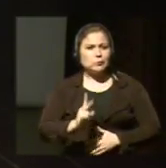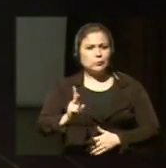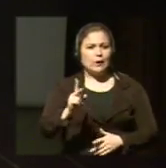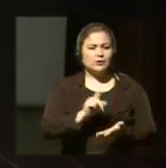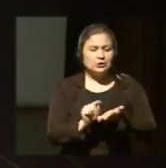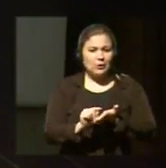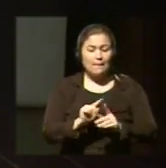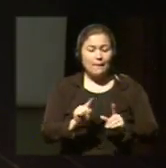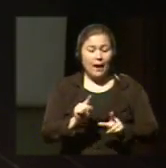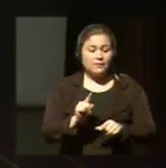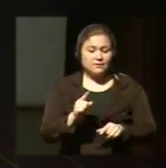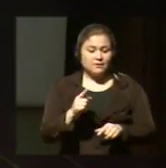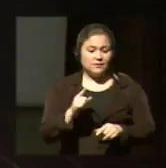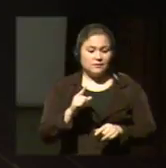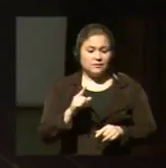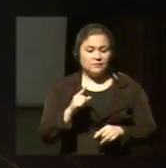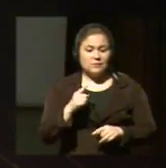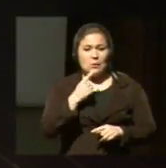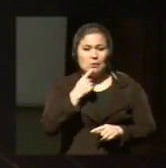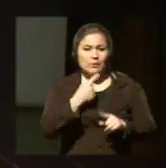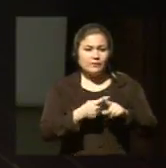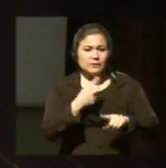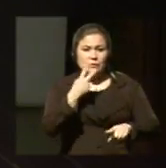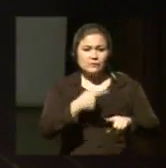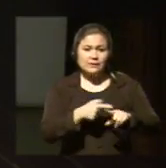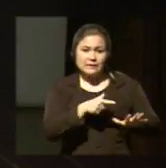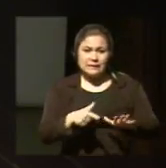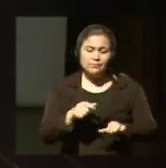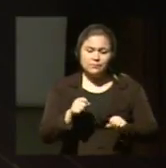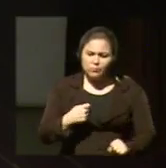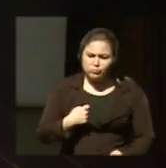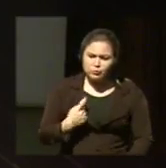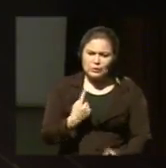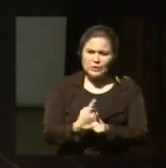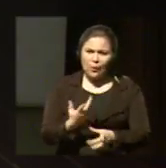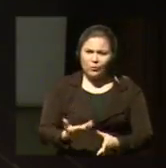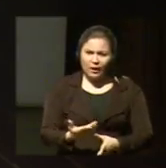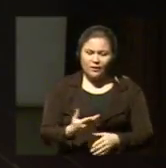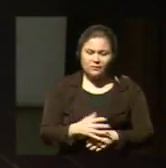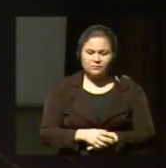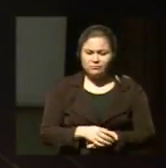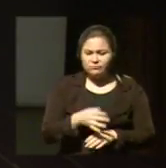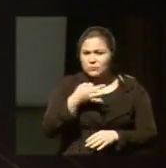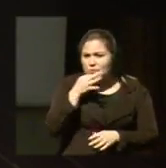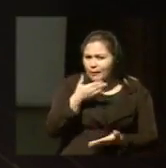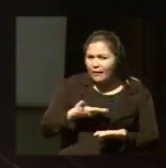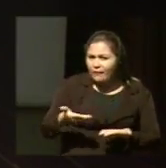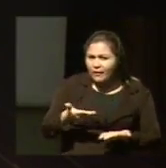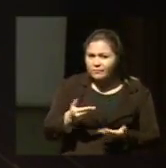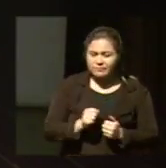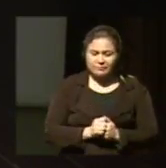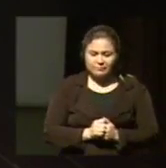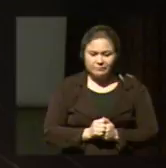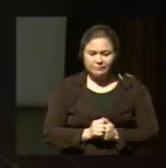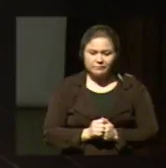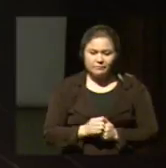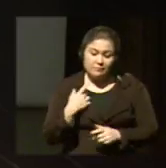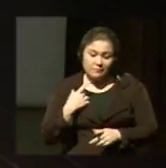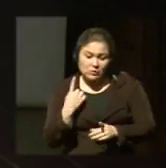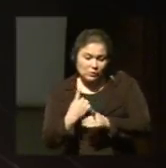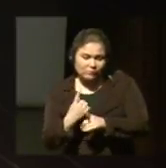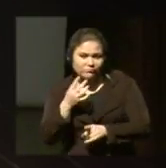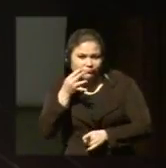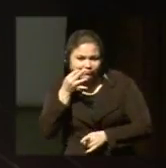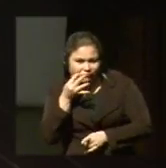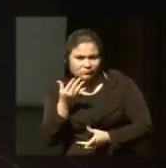mas daqui a uma vez, duas vezes por semana também podemos nos encontrar num café para nos encontrar